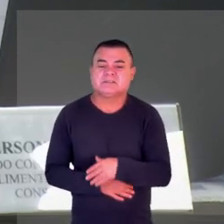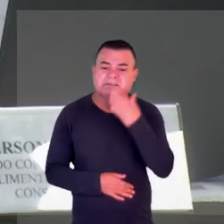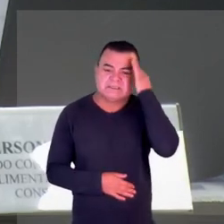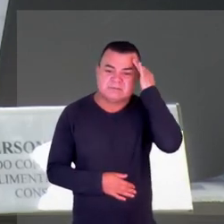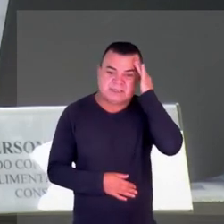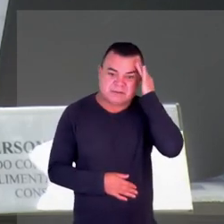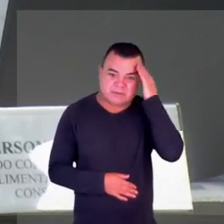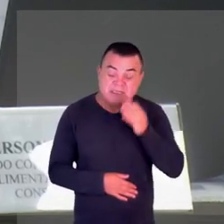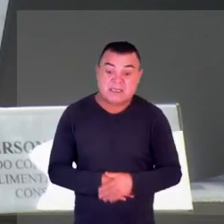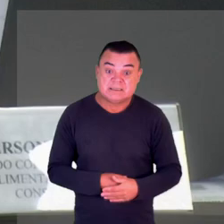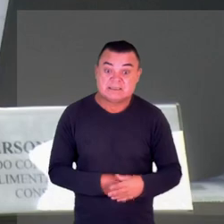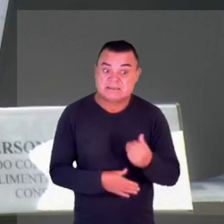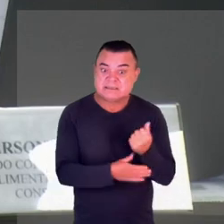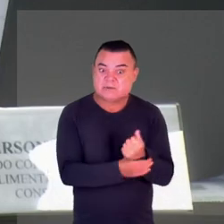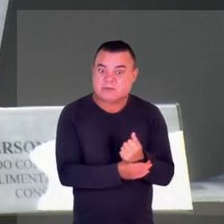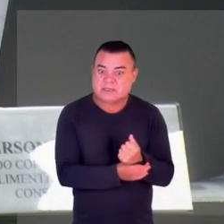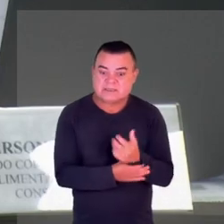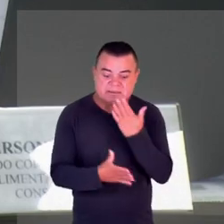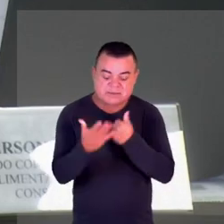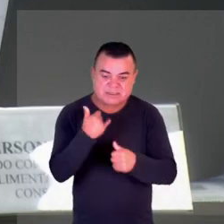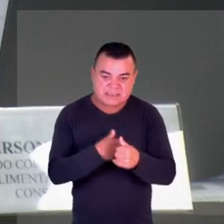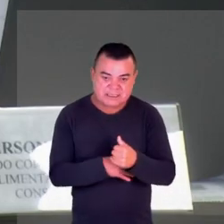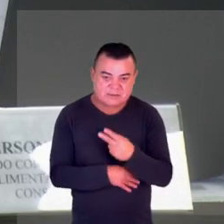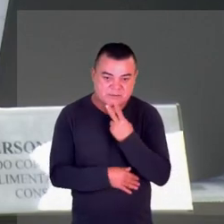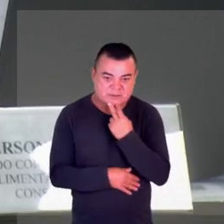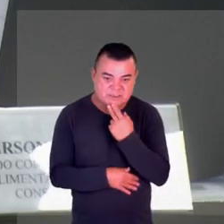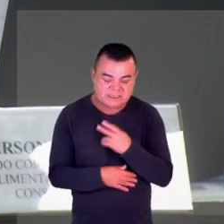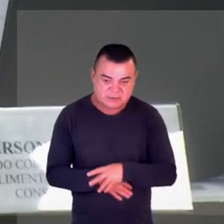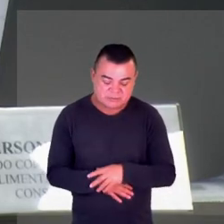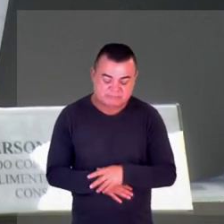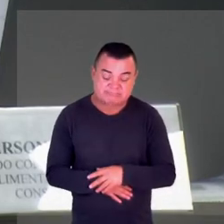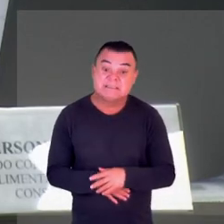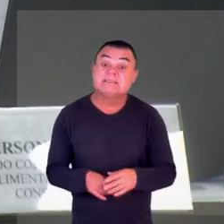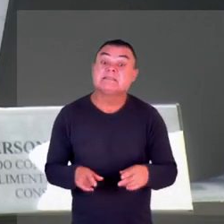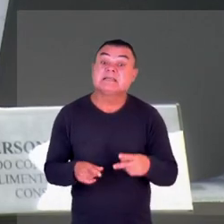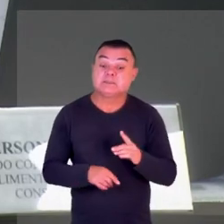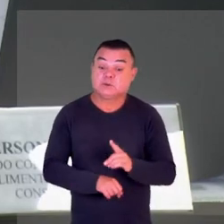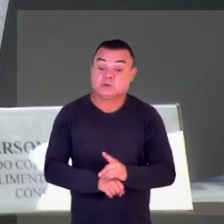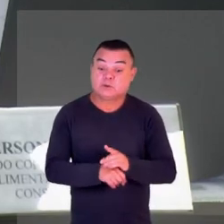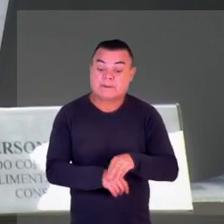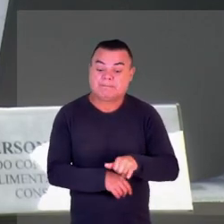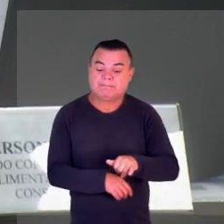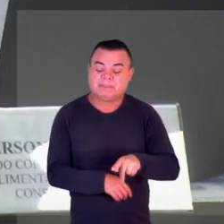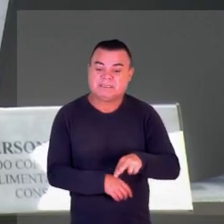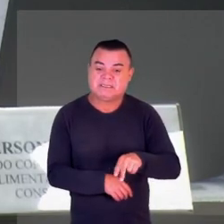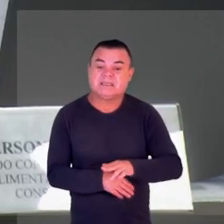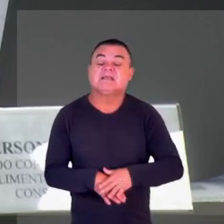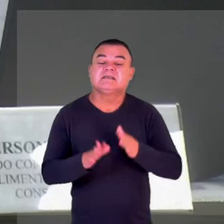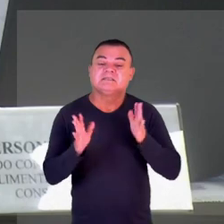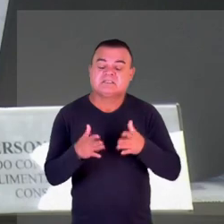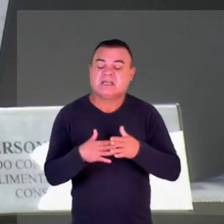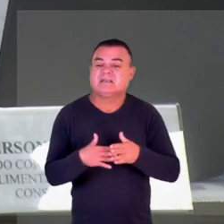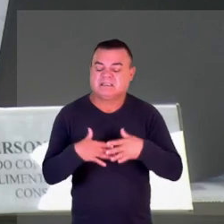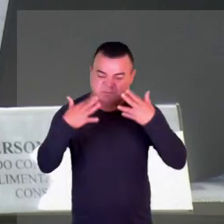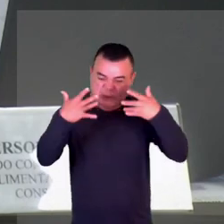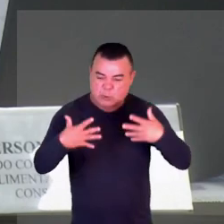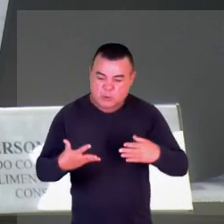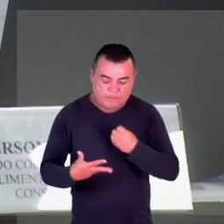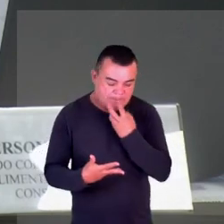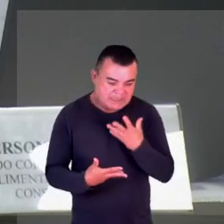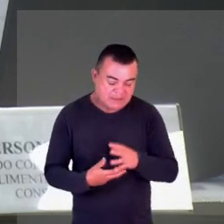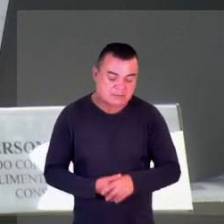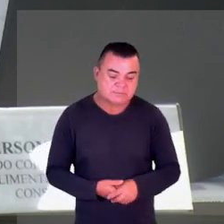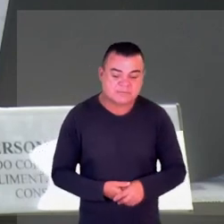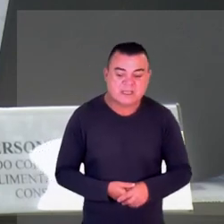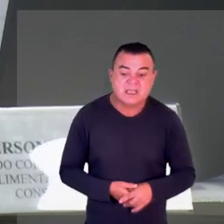nutricional incorporando a questão da soberania que também Dr amia troue muito bem porque não é prec não é necessário apenas